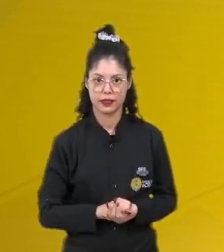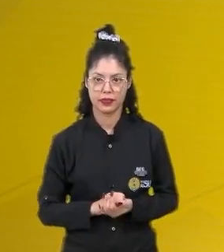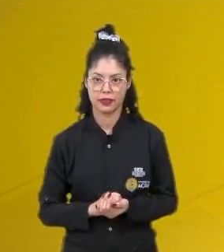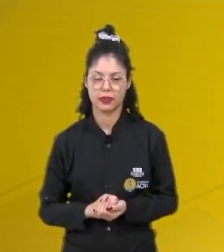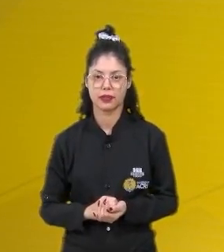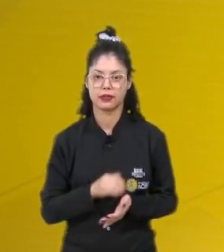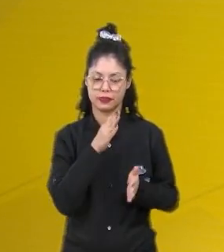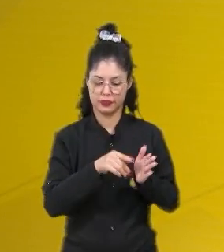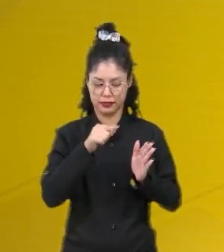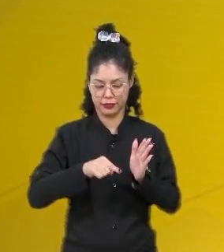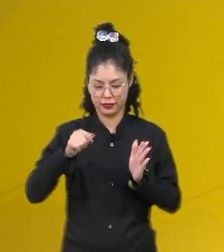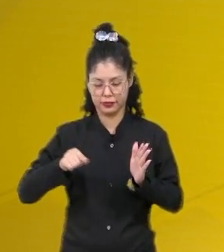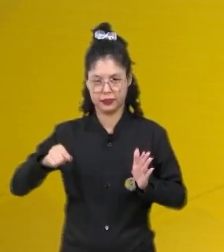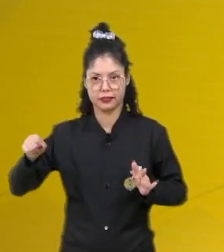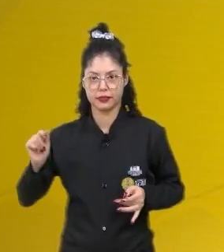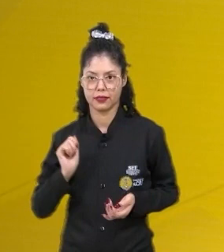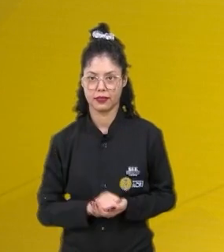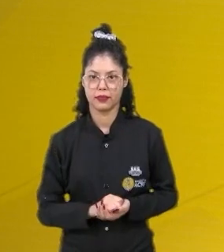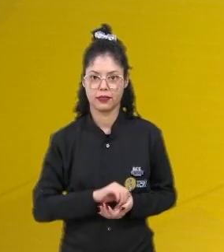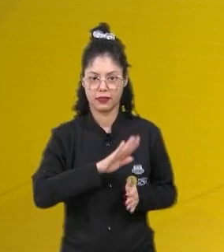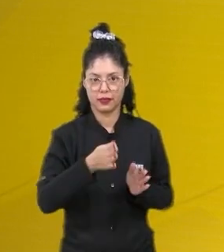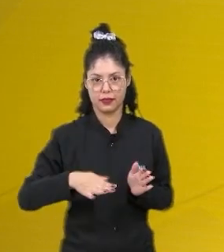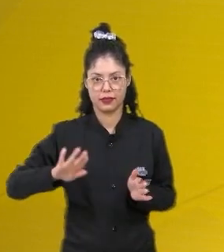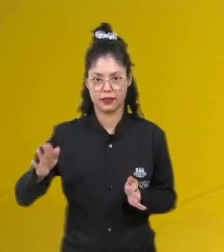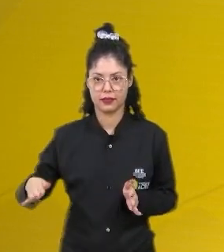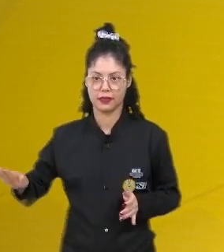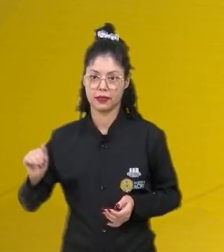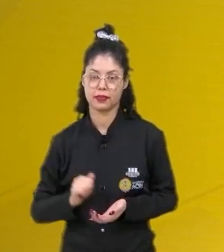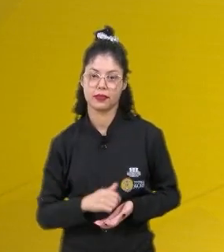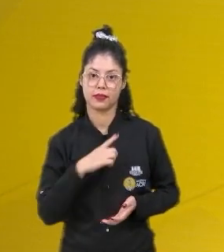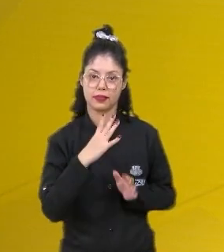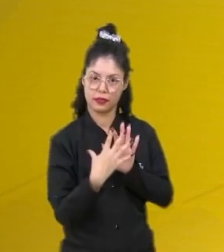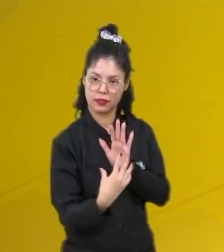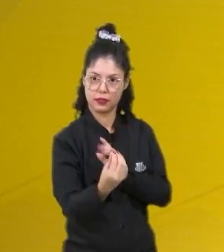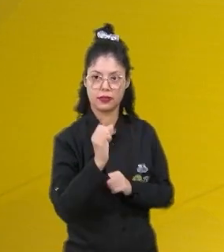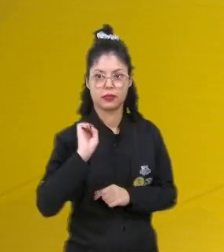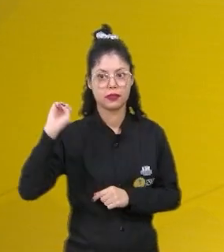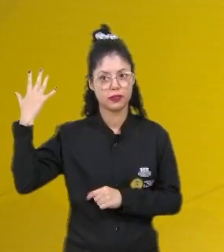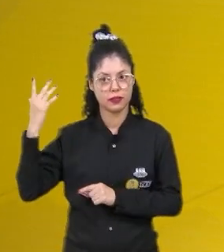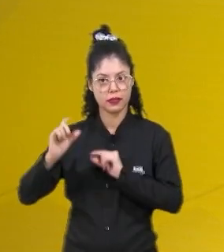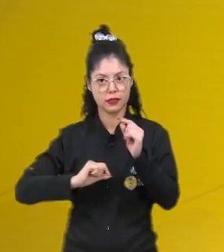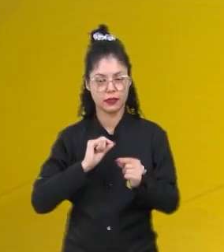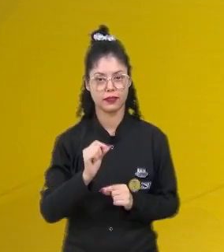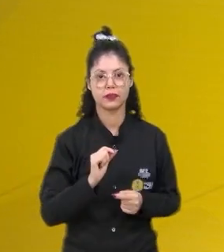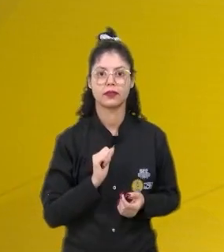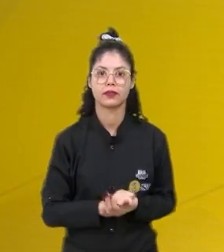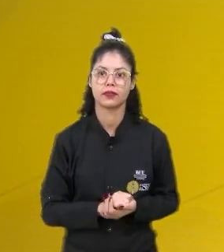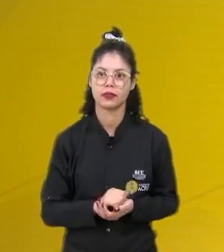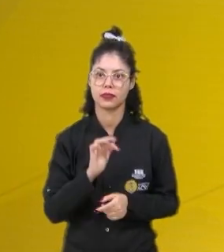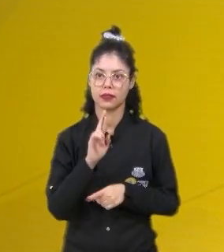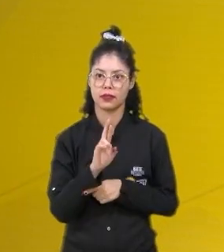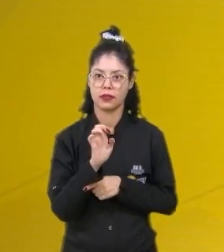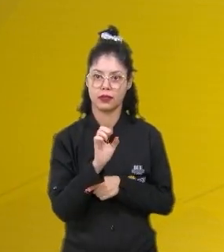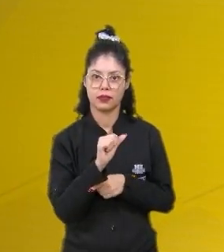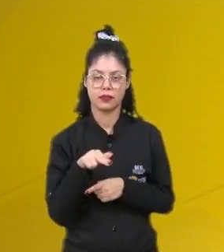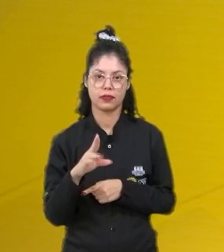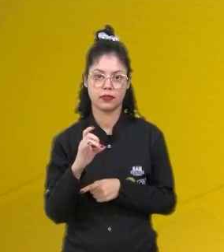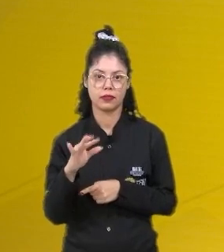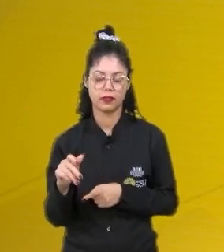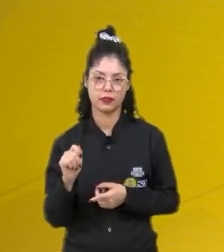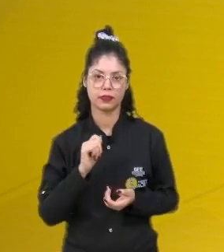e intensidade que a onda sonora que você está emitindo. Quando isso acontece, temos ali uma ressonância. Então,